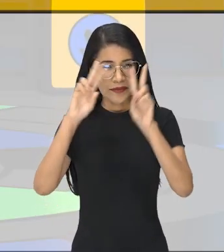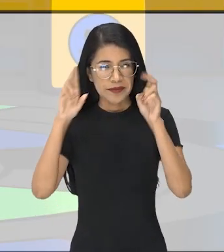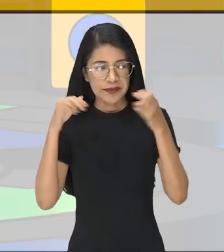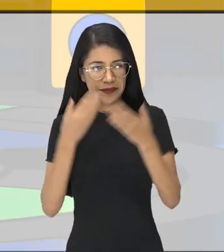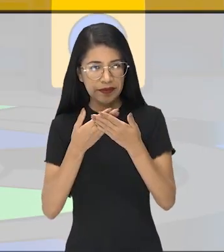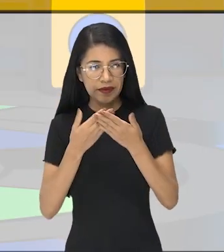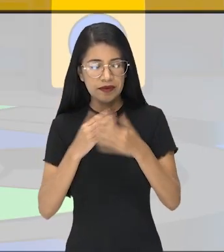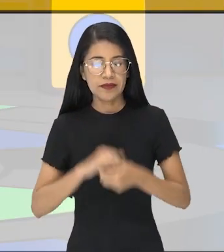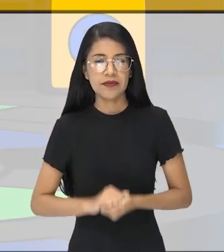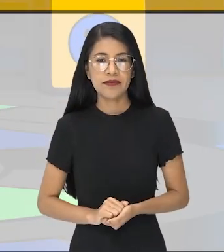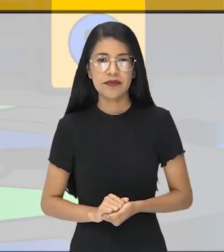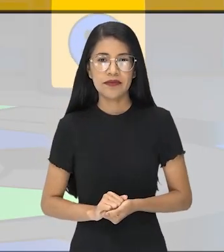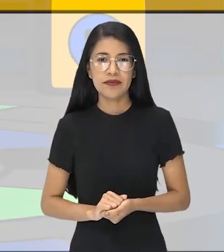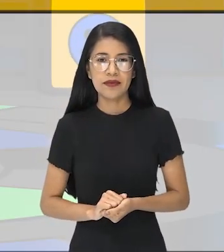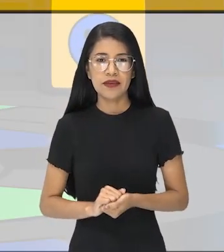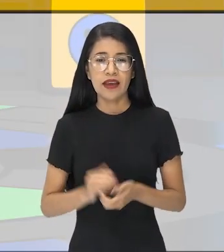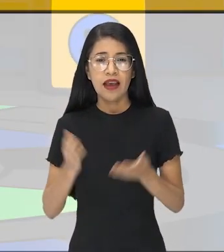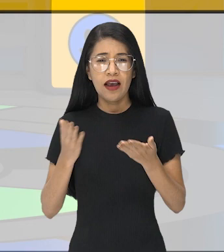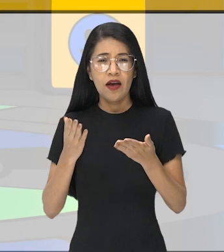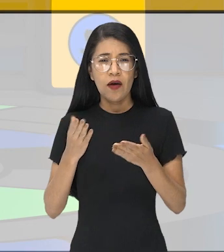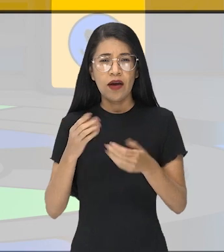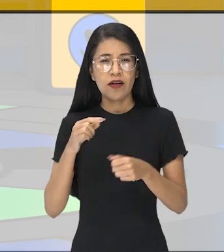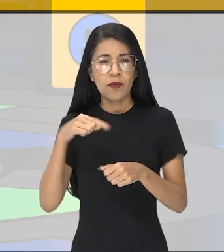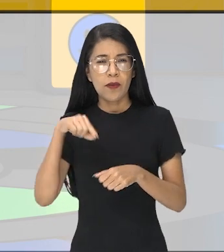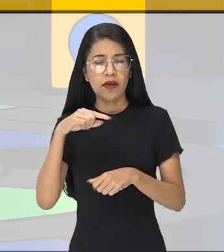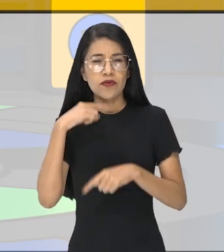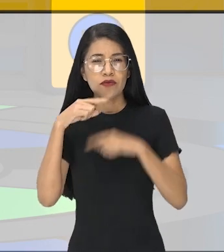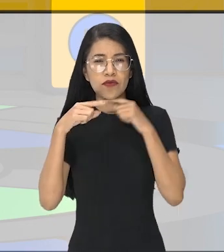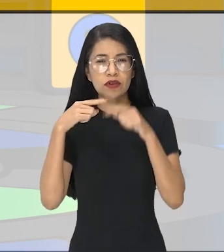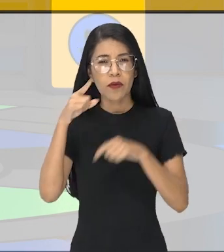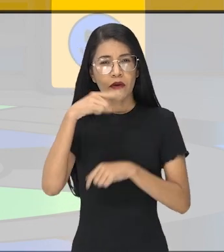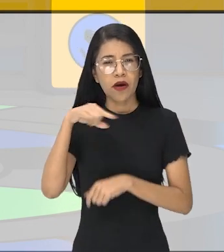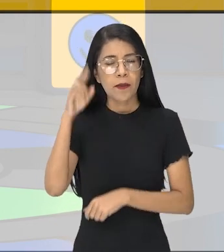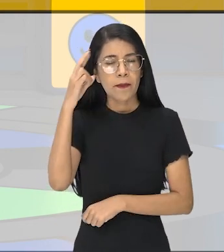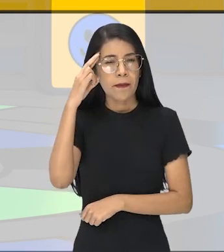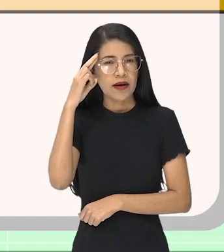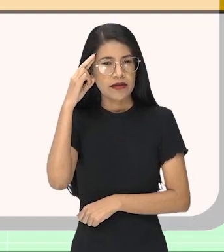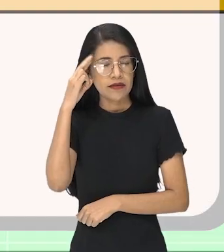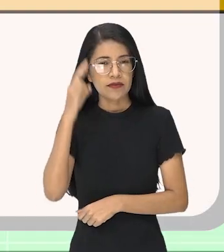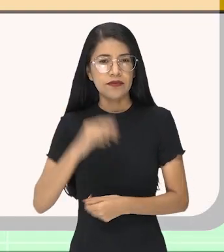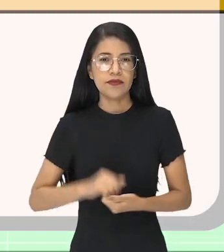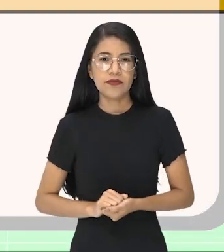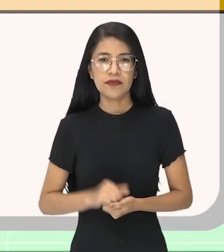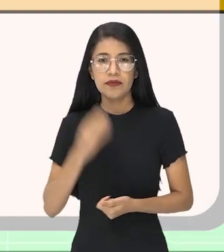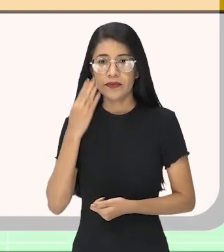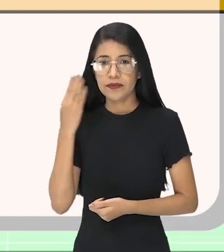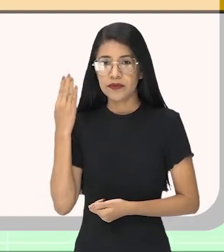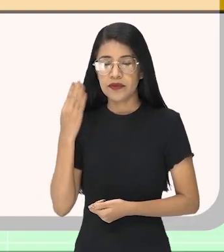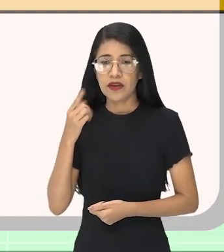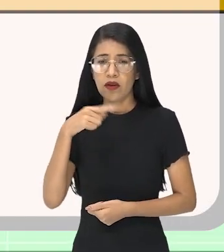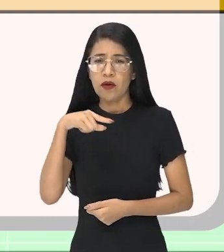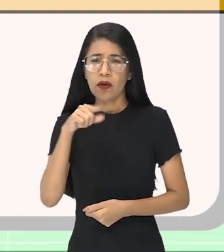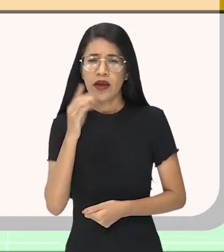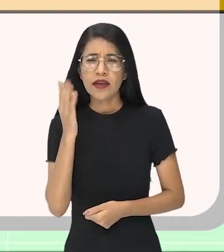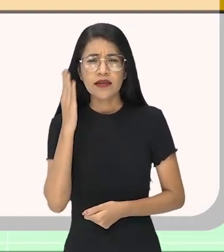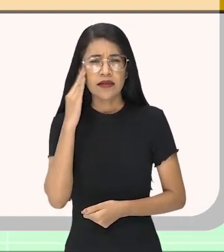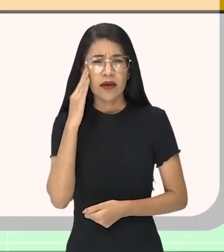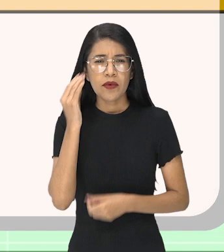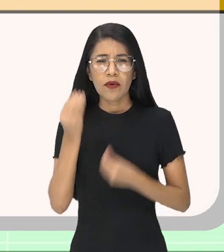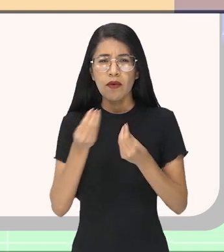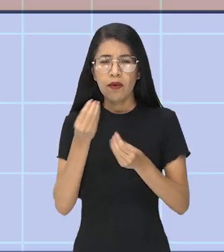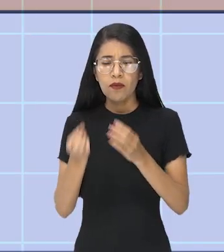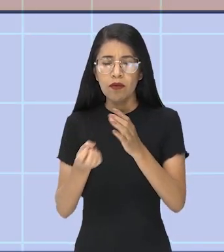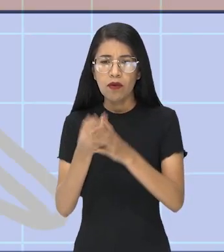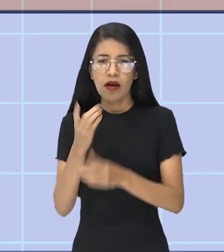deixar vocês com uma dúvida para vocês ficarem refletindo um pouquinho aí. Você sabe como surge o